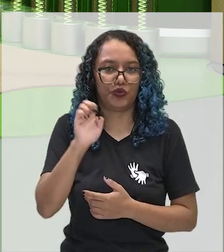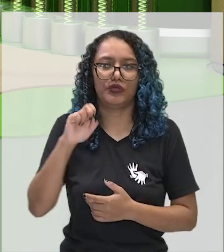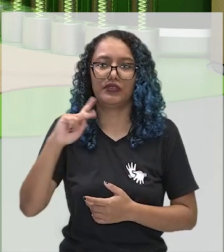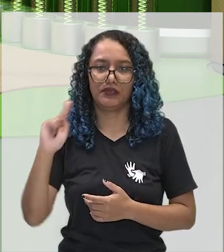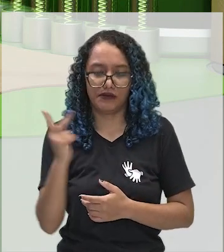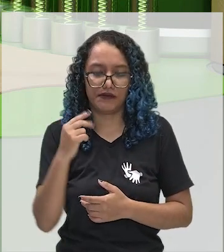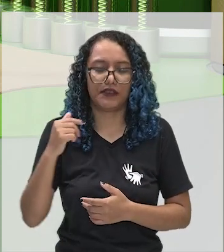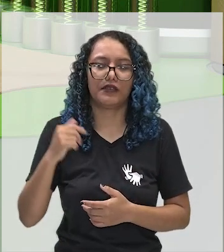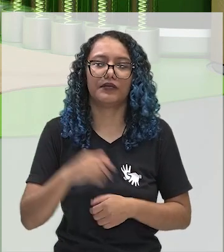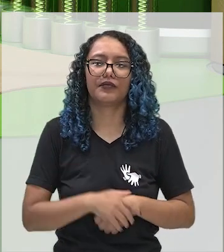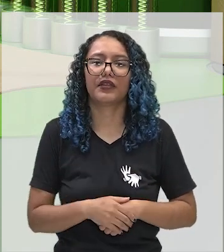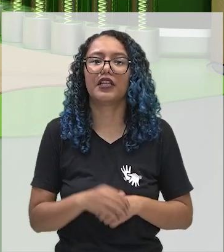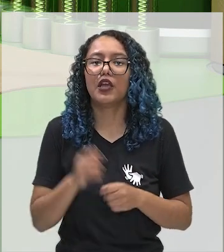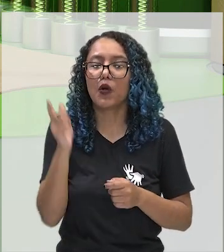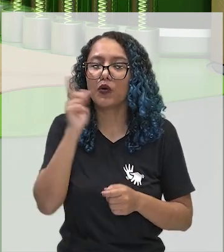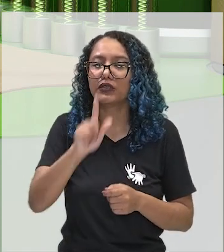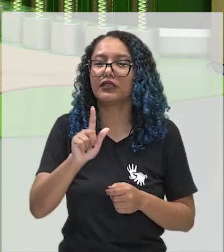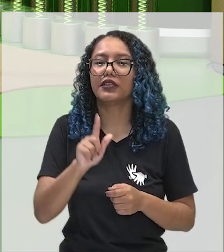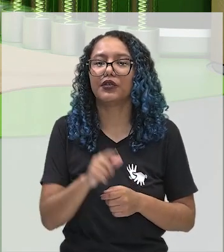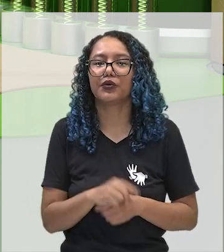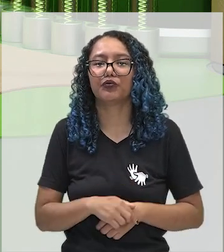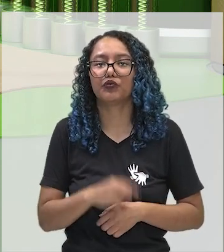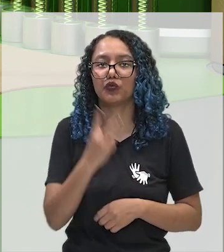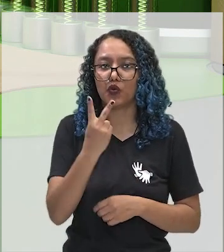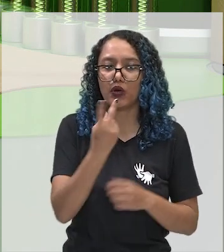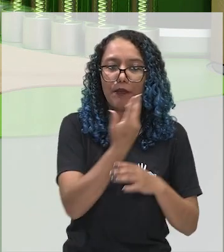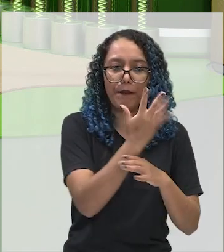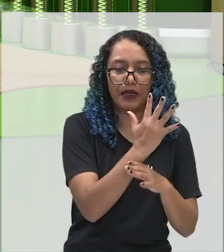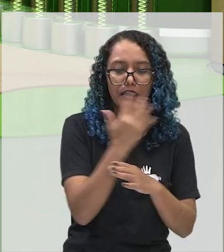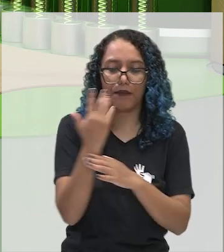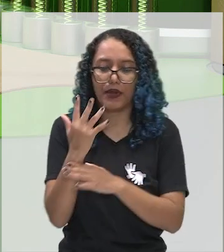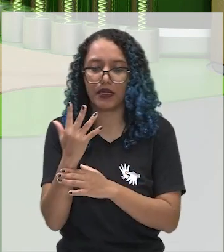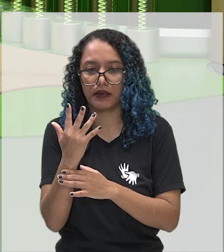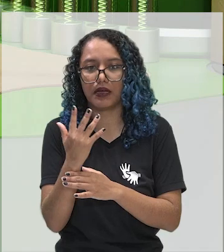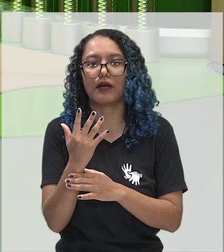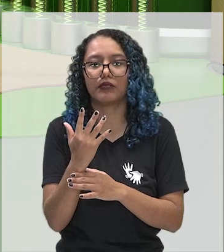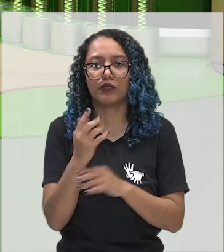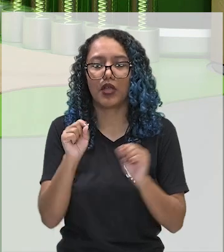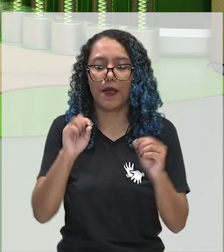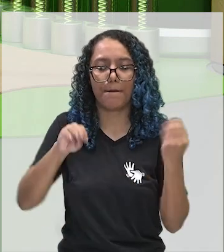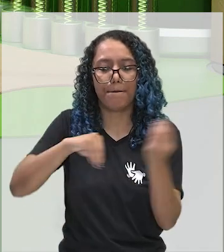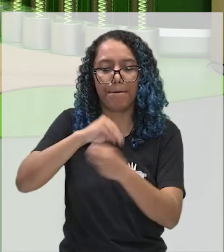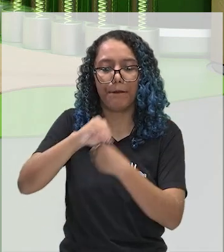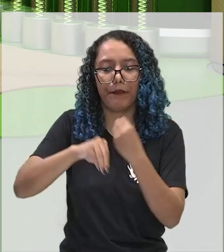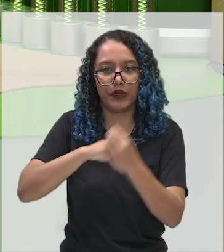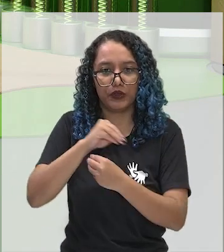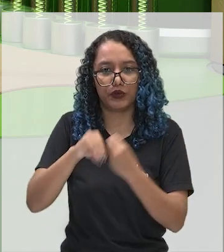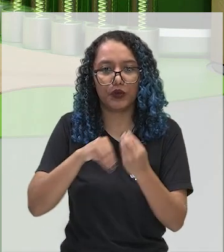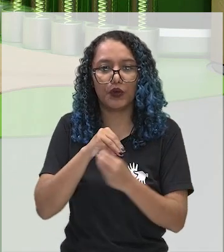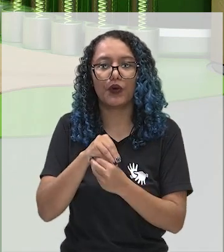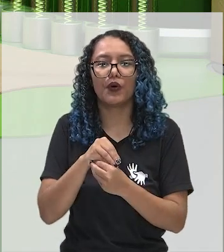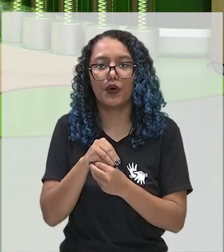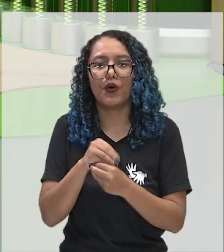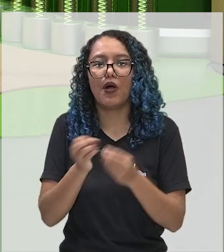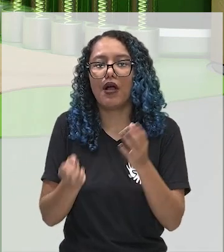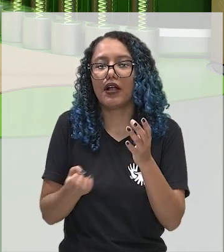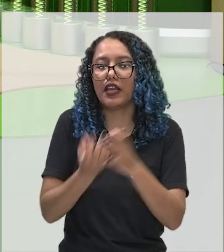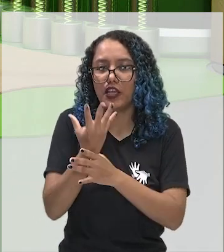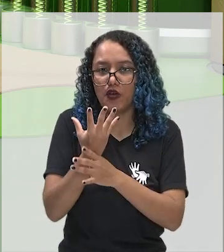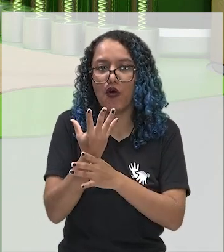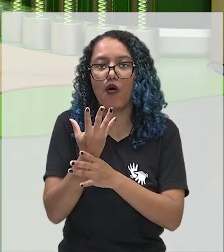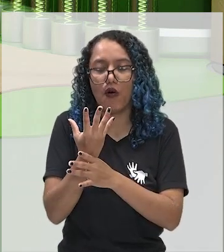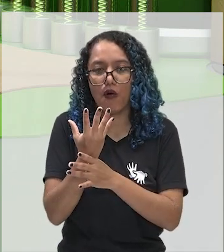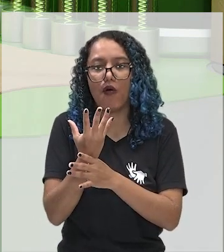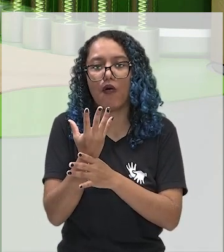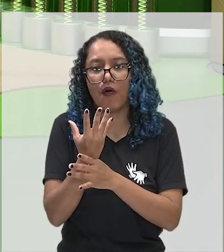conseguiu ali cruzar duas espécies de plantas, essas duas espécies geraram ali um descendente, mas ela não